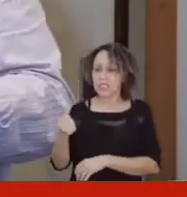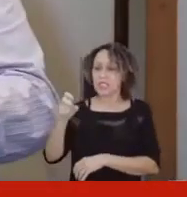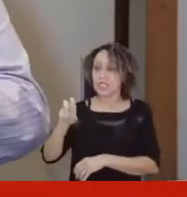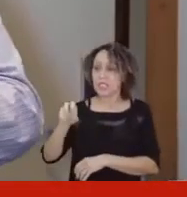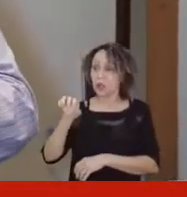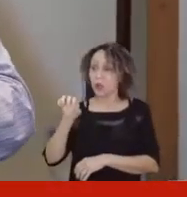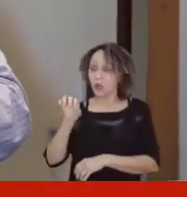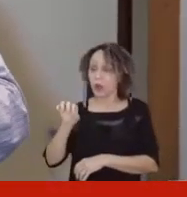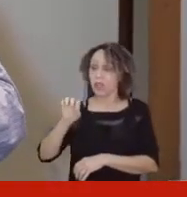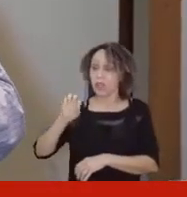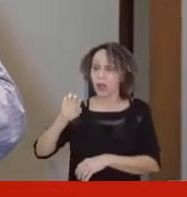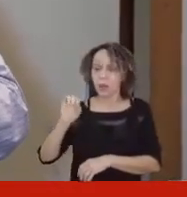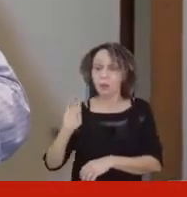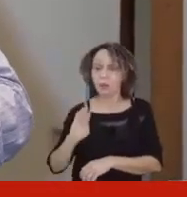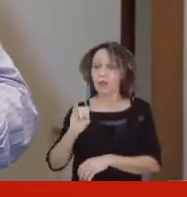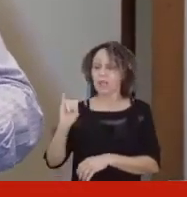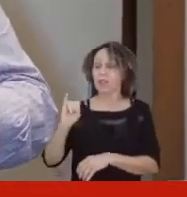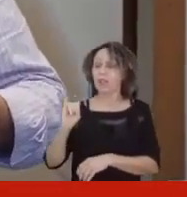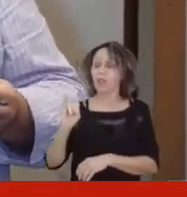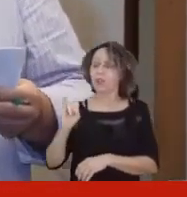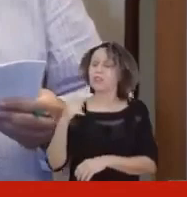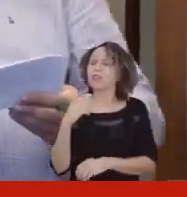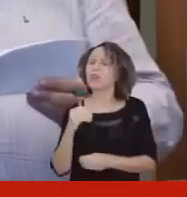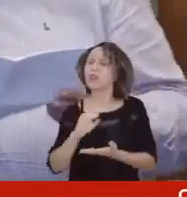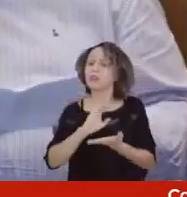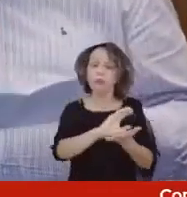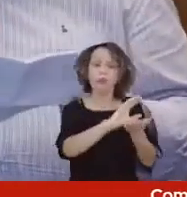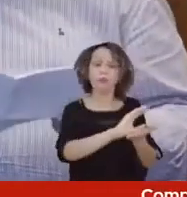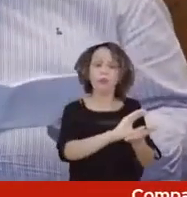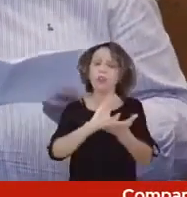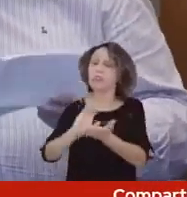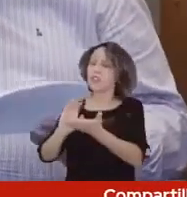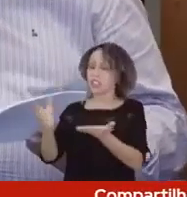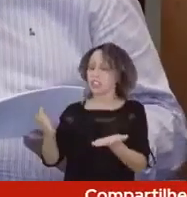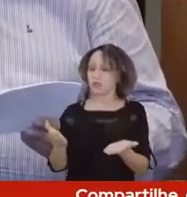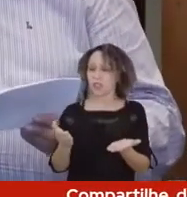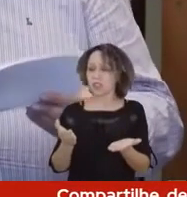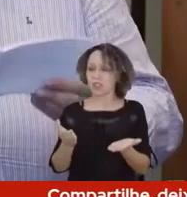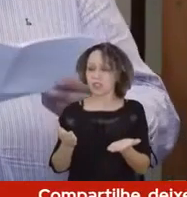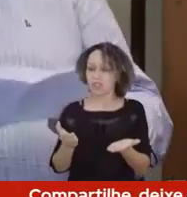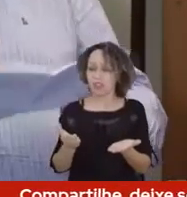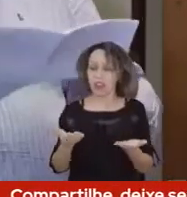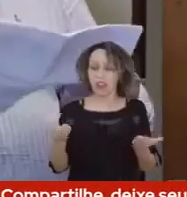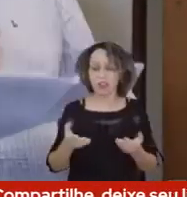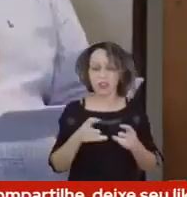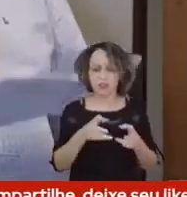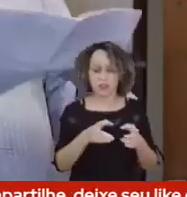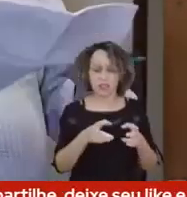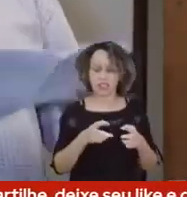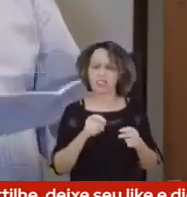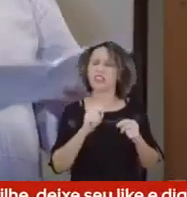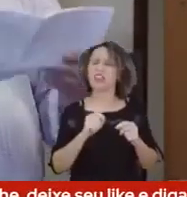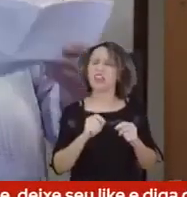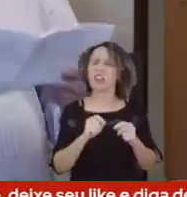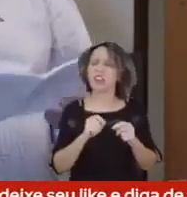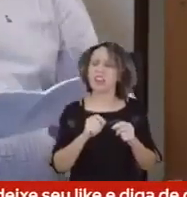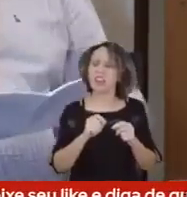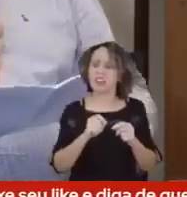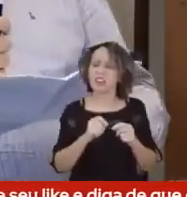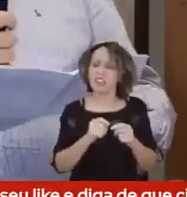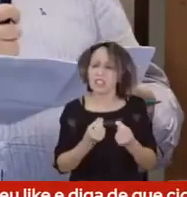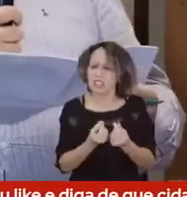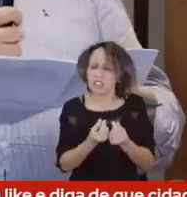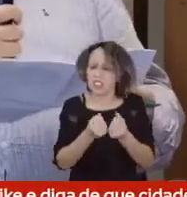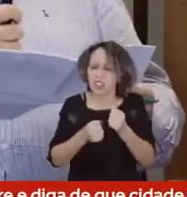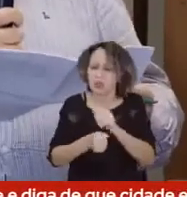ou distribuição de lucros e dividendos. A questão é que a Petrobras hoje é uma máquina de gerar caixa e está sendo destinada aos